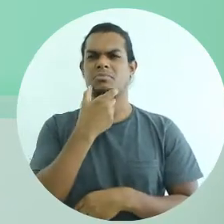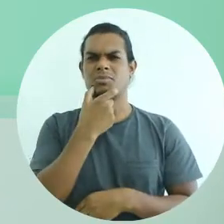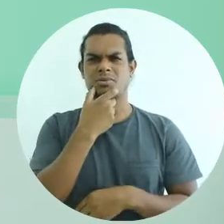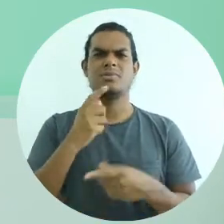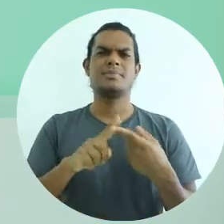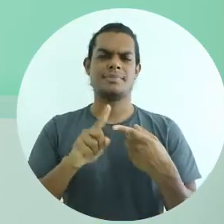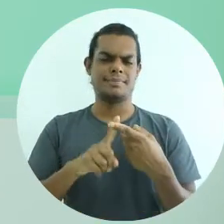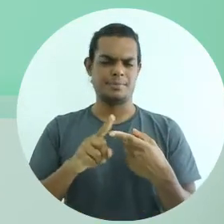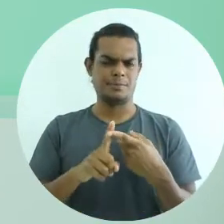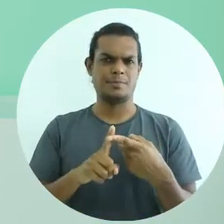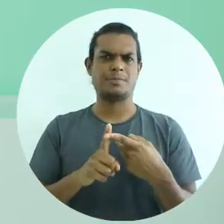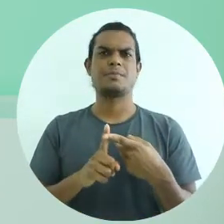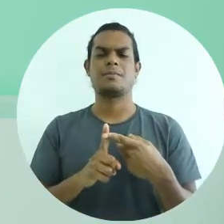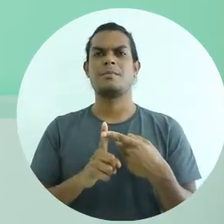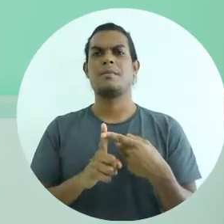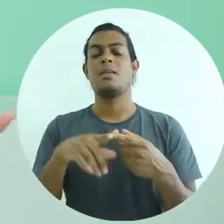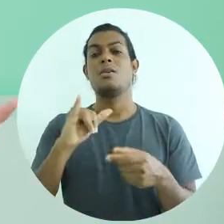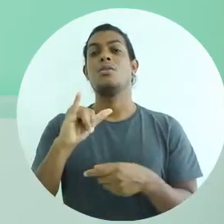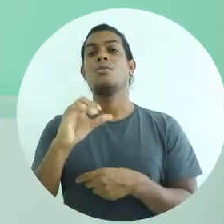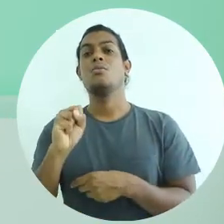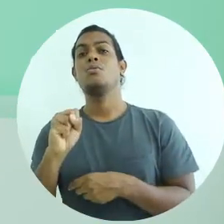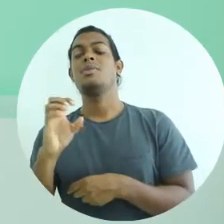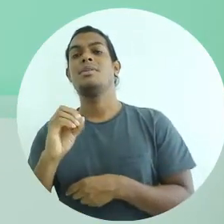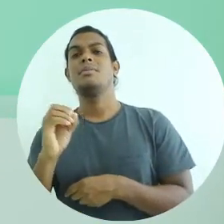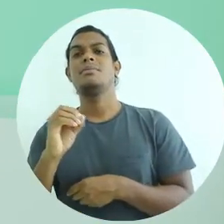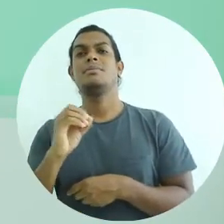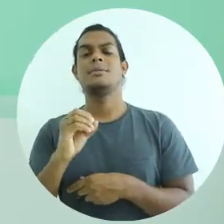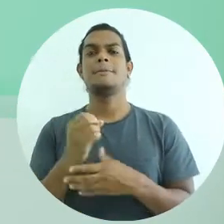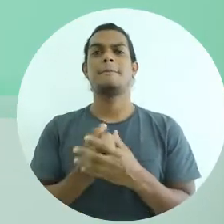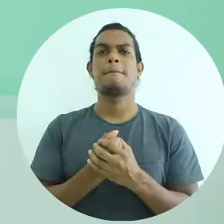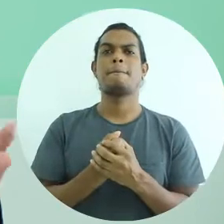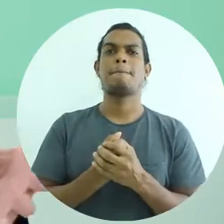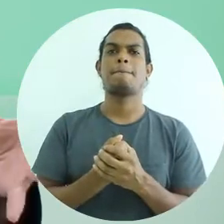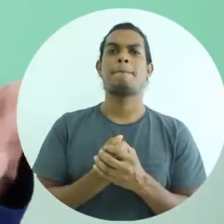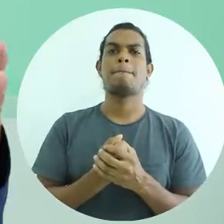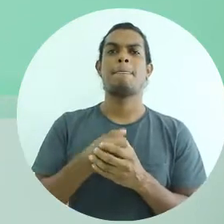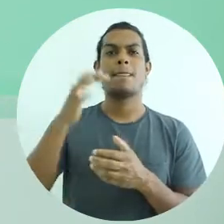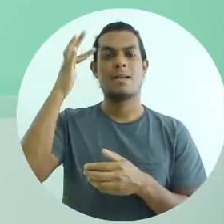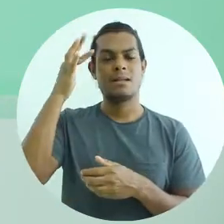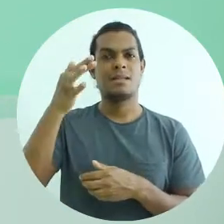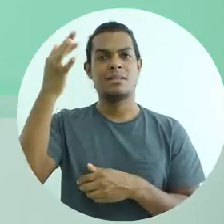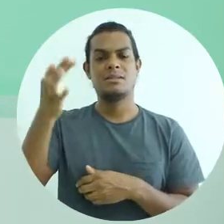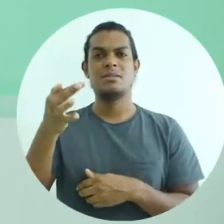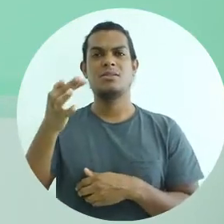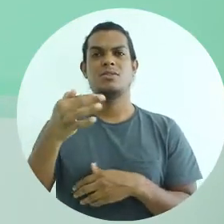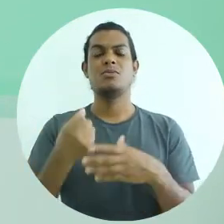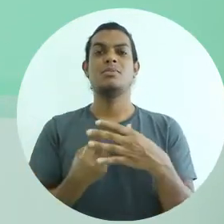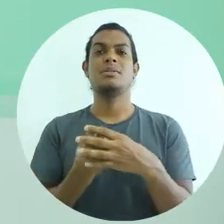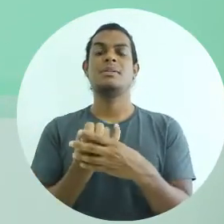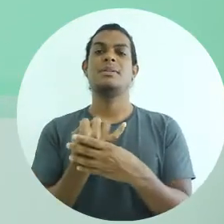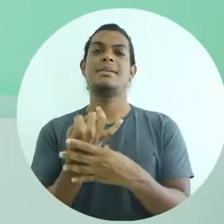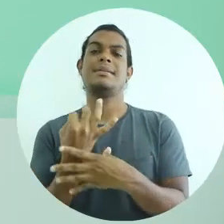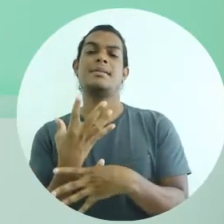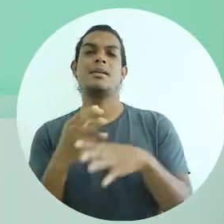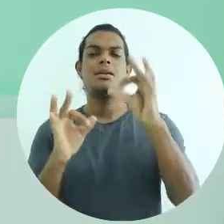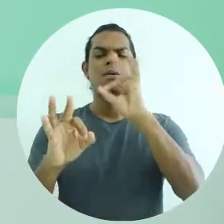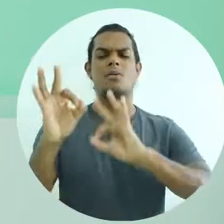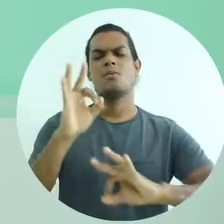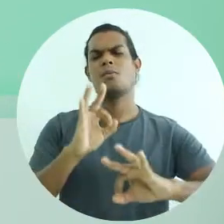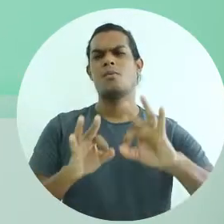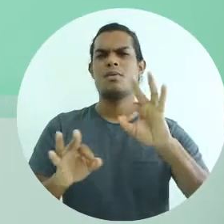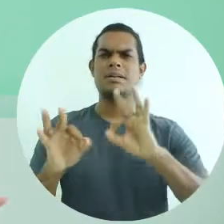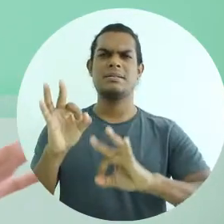o organismo ISO decidiu fazer um comitê para unificar essas diversas normas e criar uma